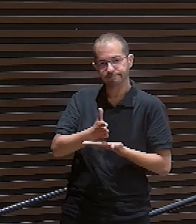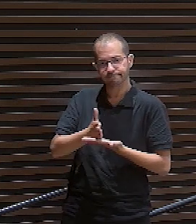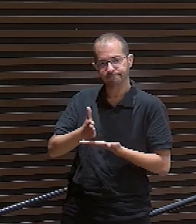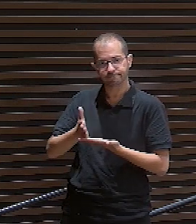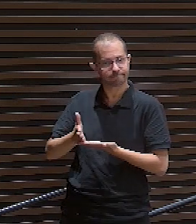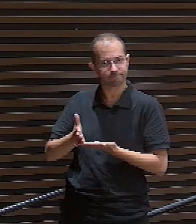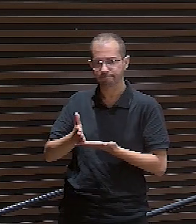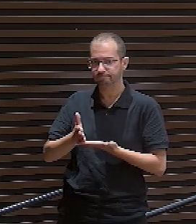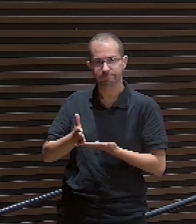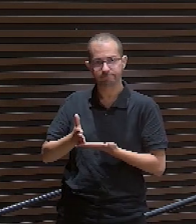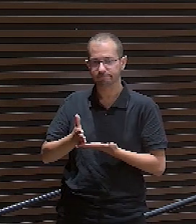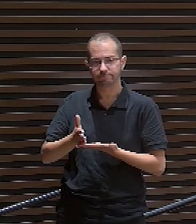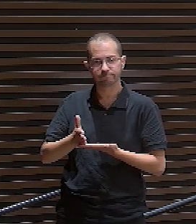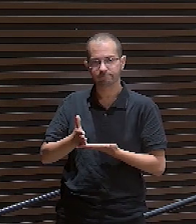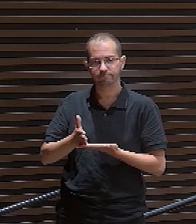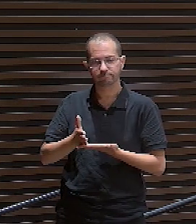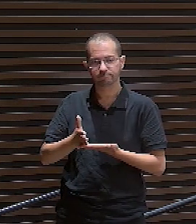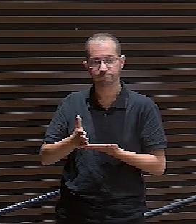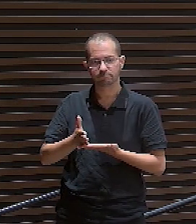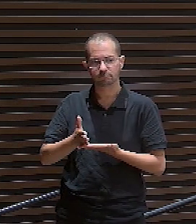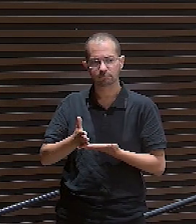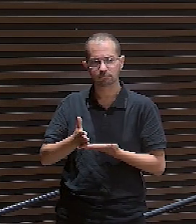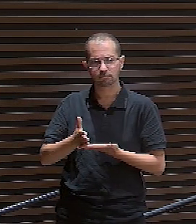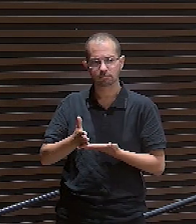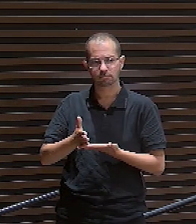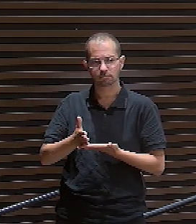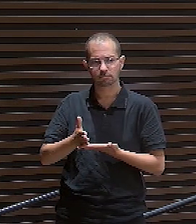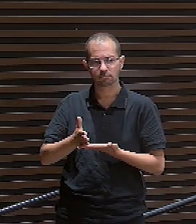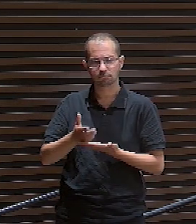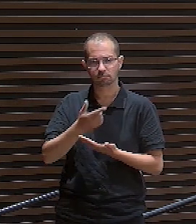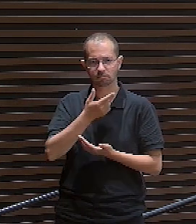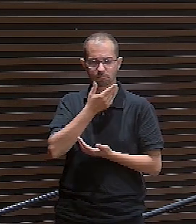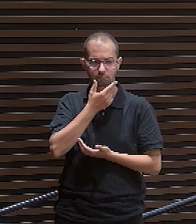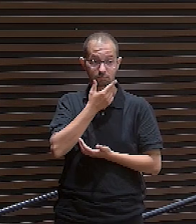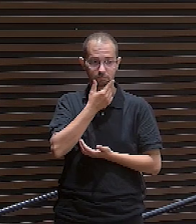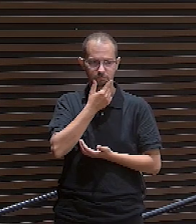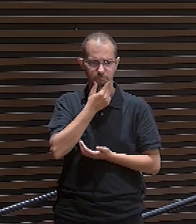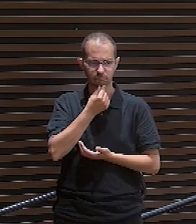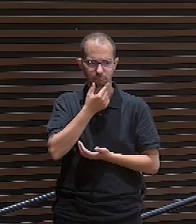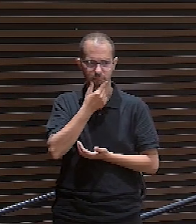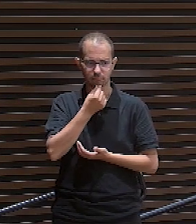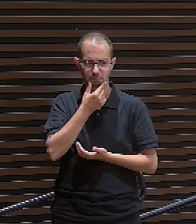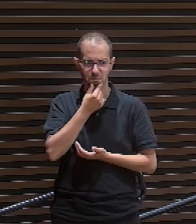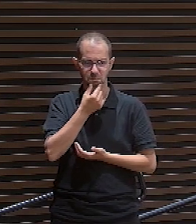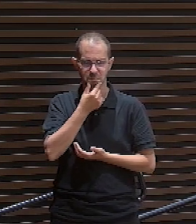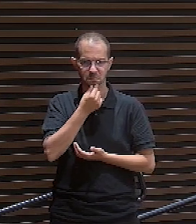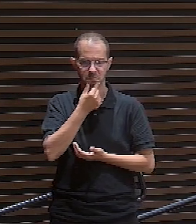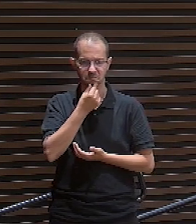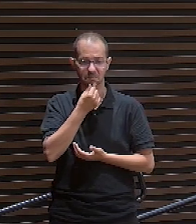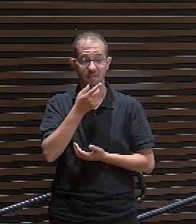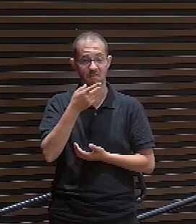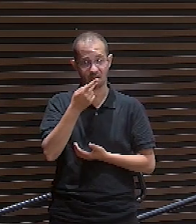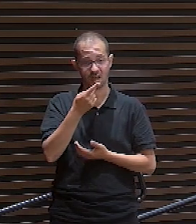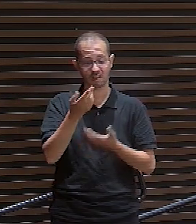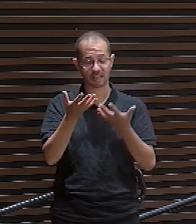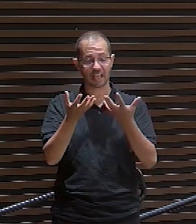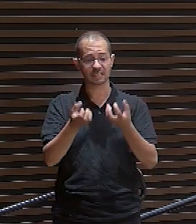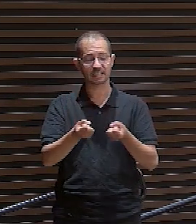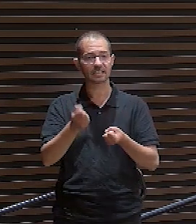O John Owen, no seu comentário, ele diz o seguinte: a aceitação de